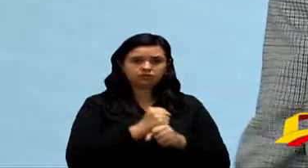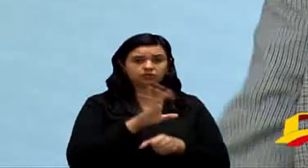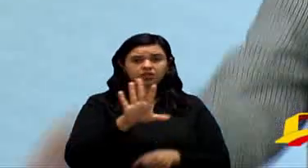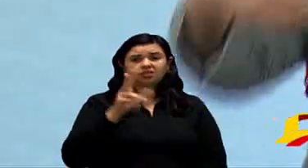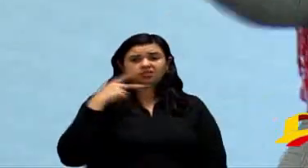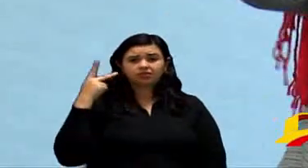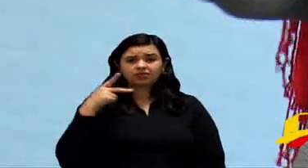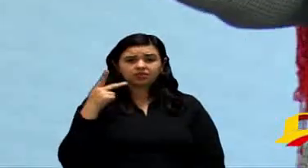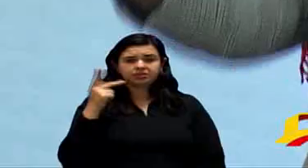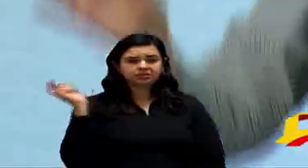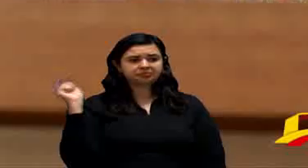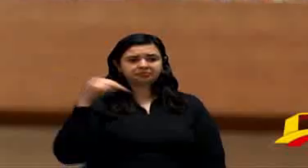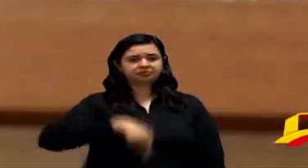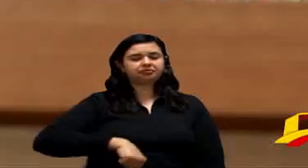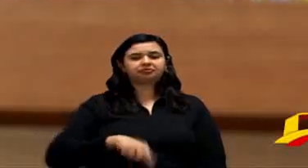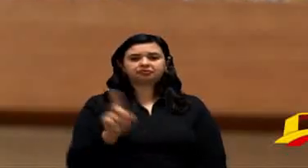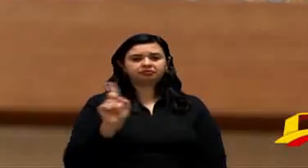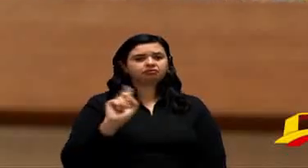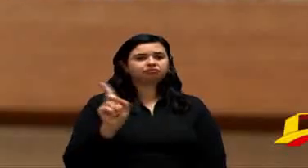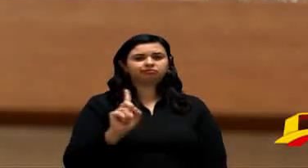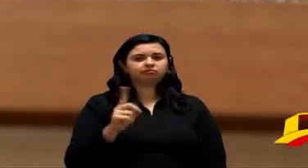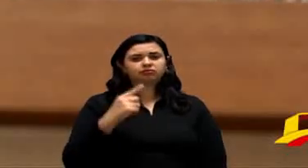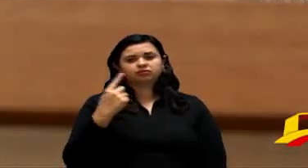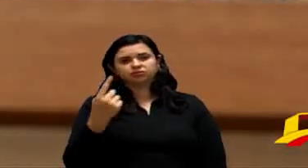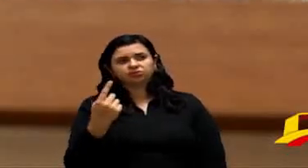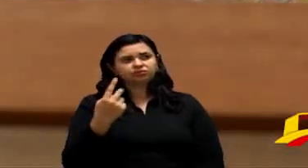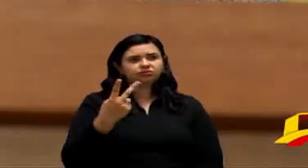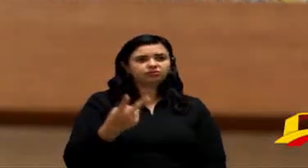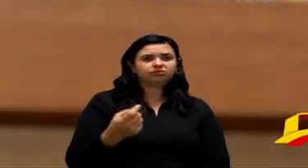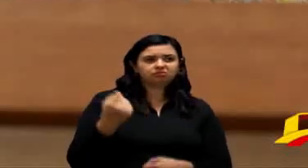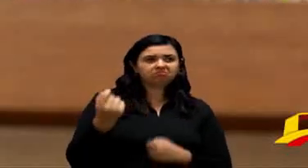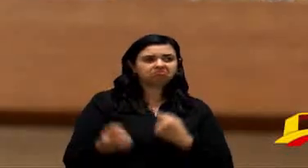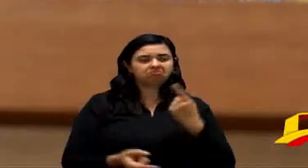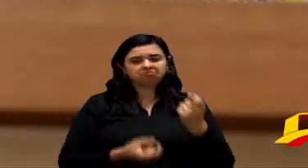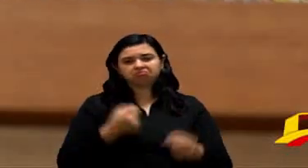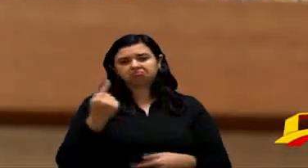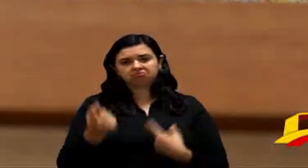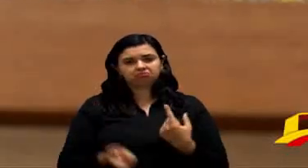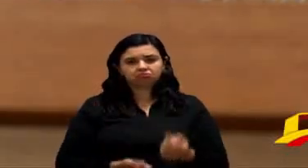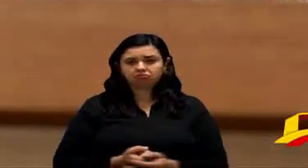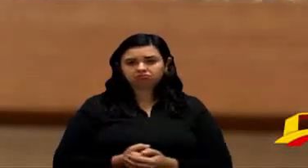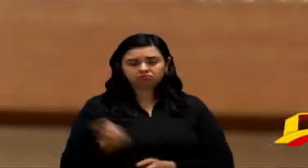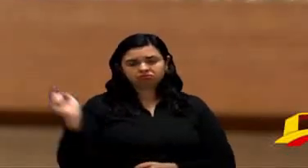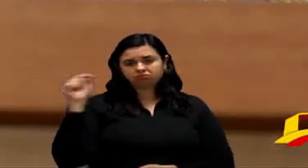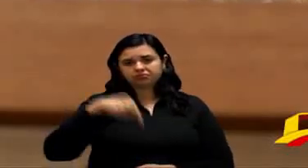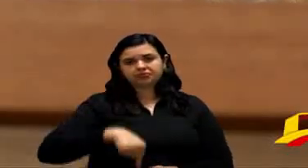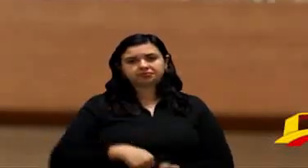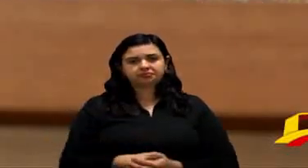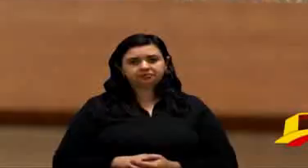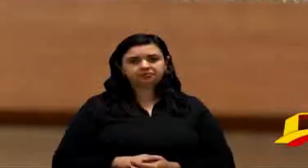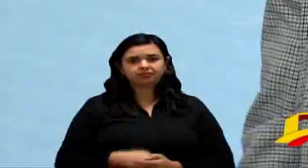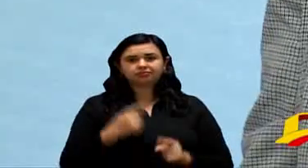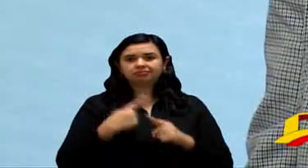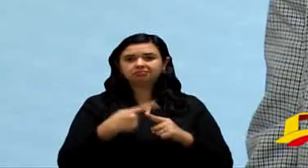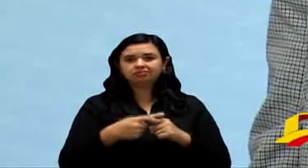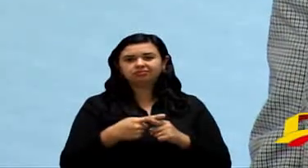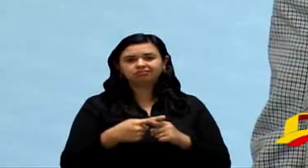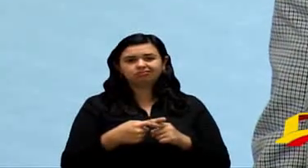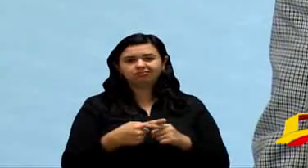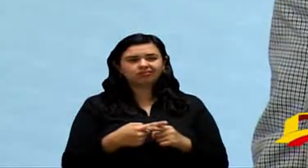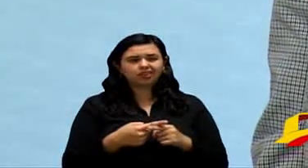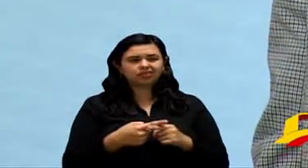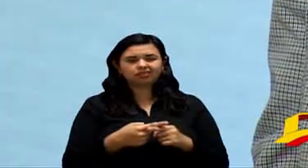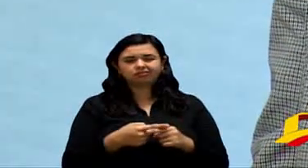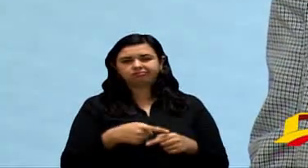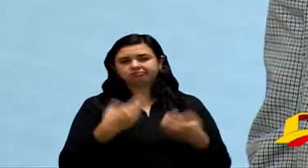dois ou três vereadores comparecem aqui para questionar a maioria não vem porque não dá a mínima para utilização